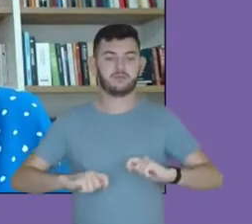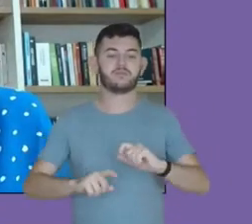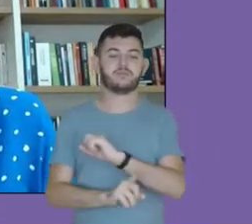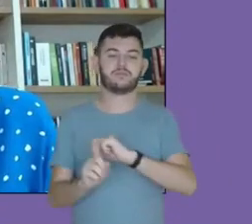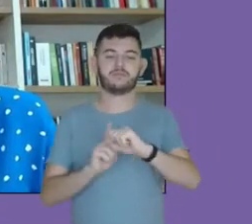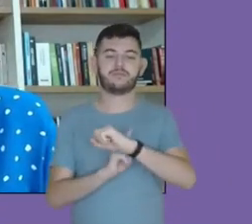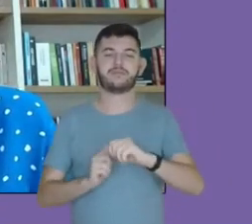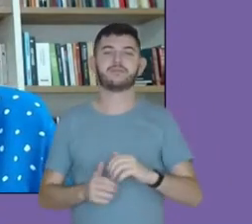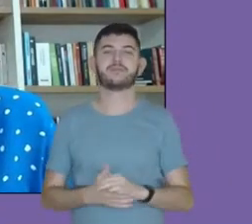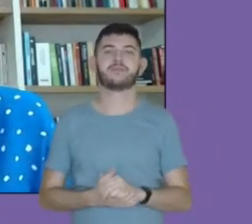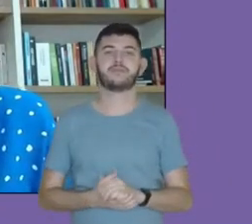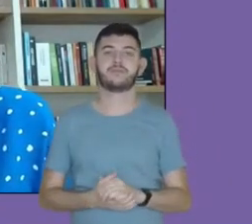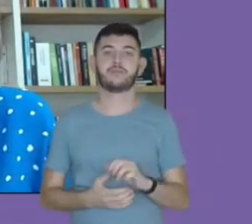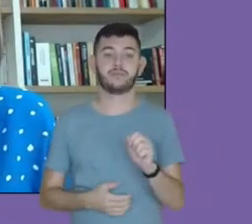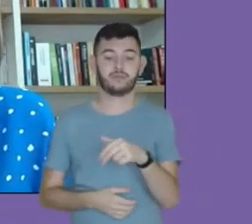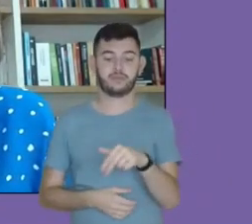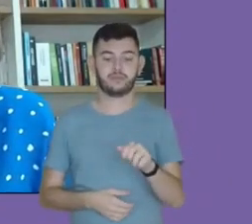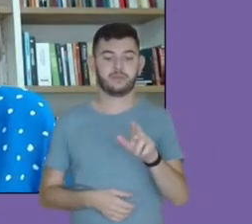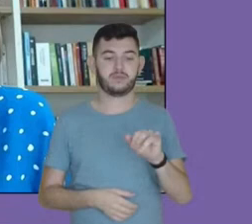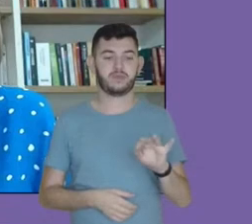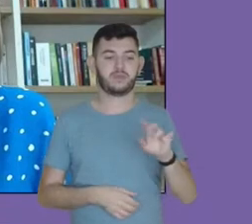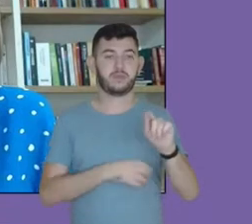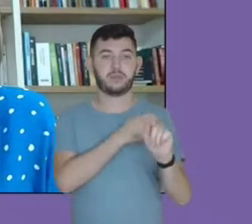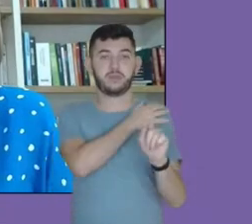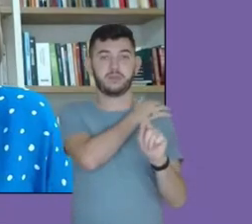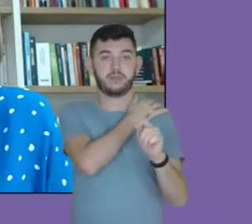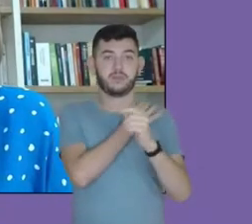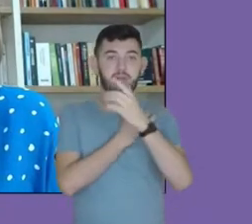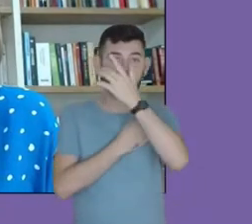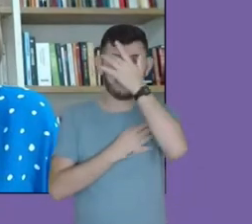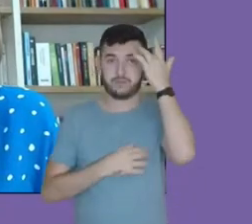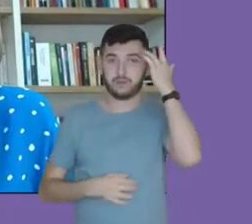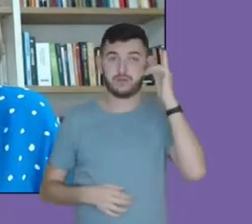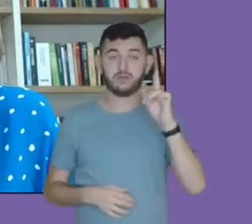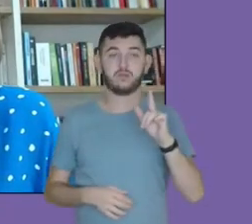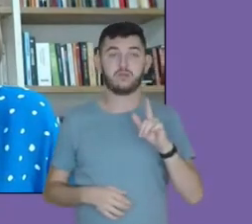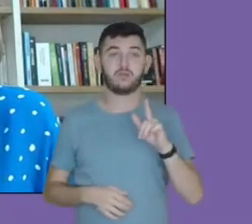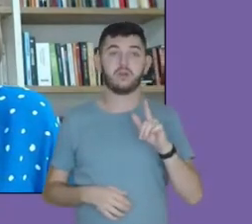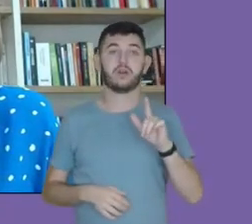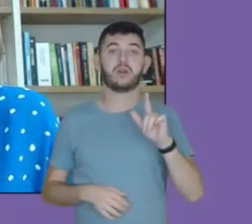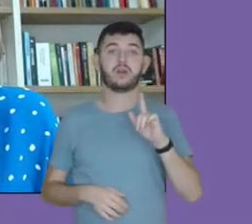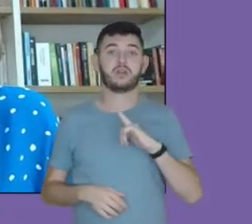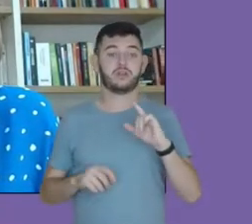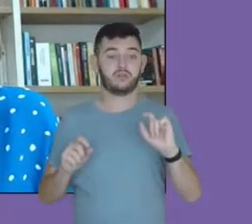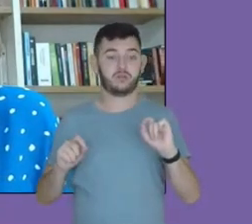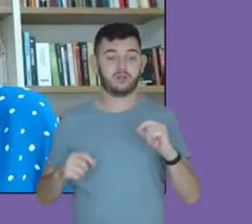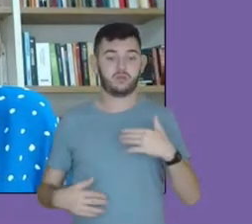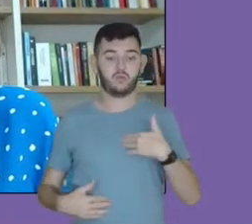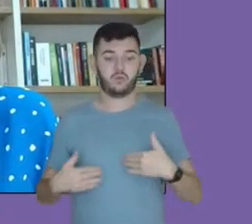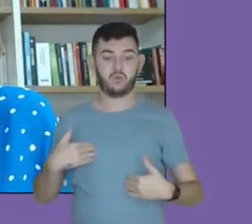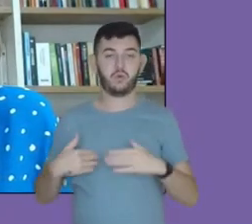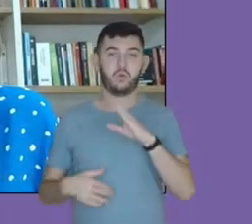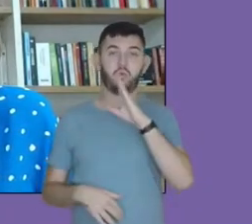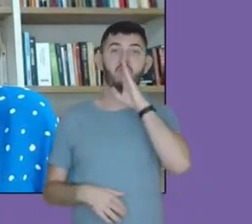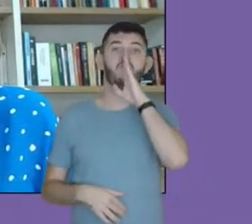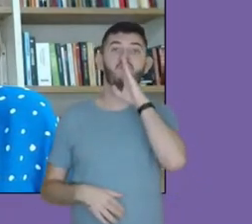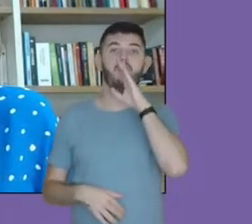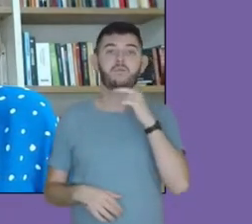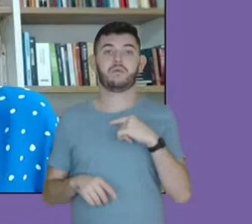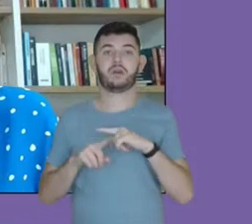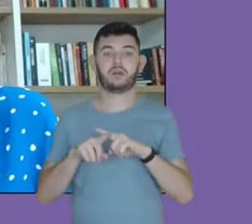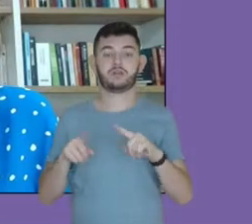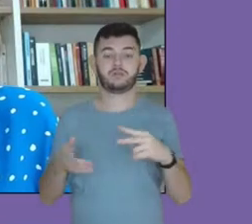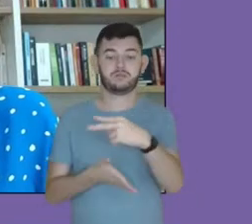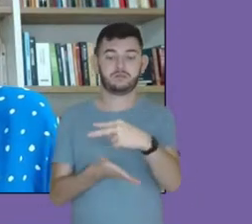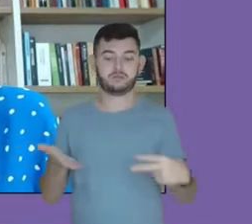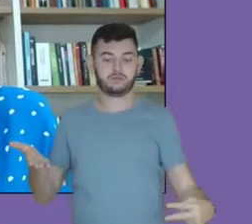Ana Rita é uma pessoa que é paraplégica, e eu fiz questão de ler primeiro o currículo para que